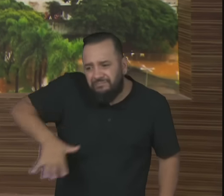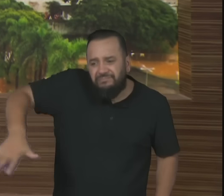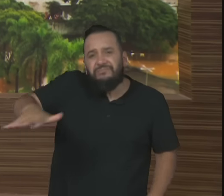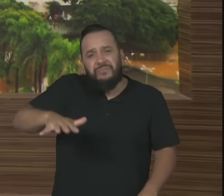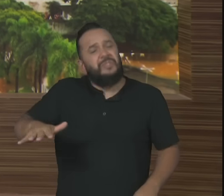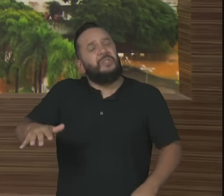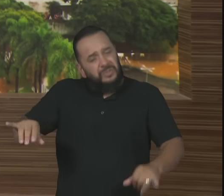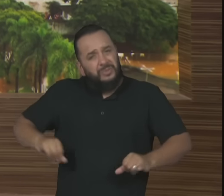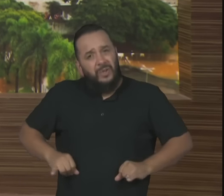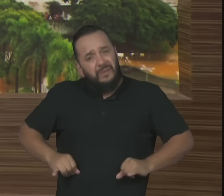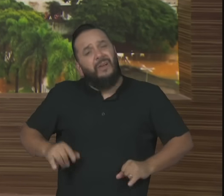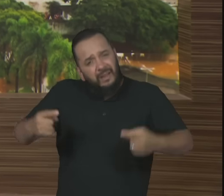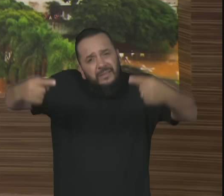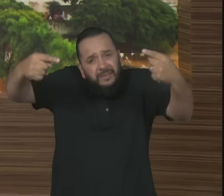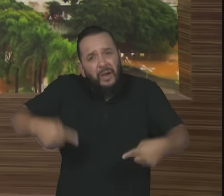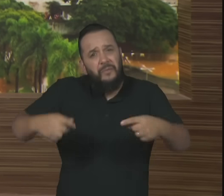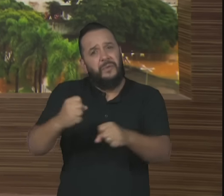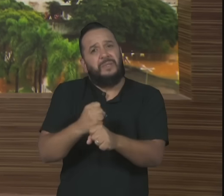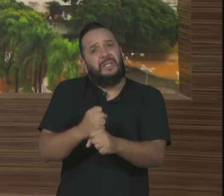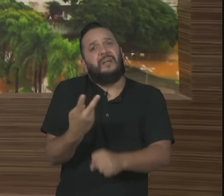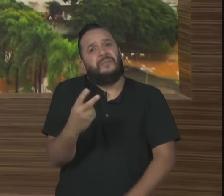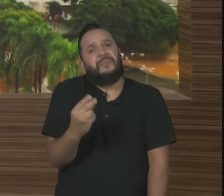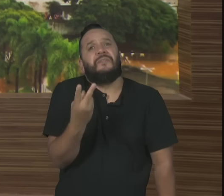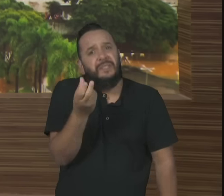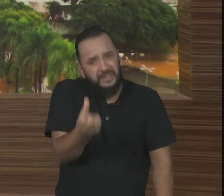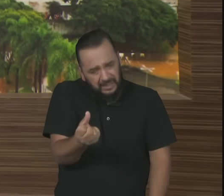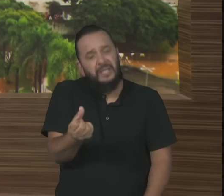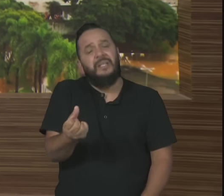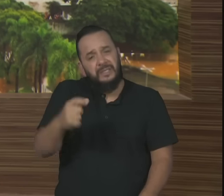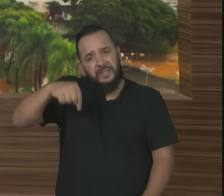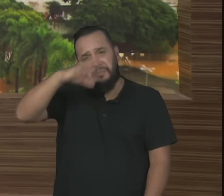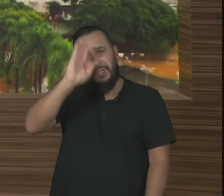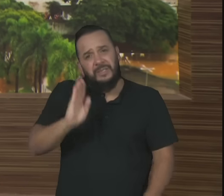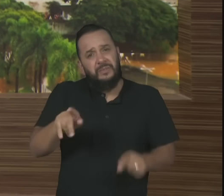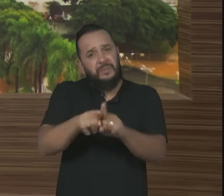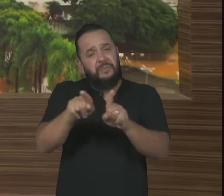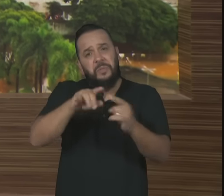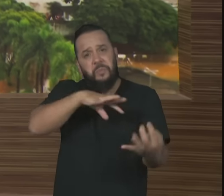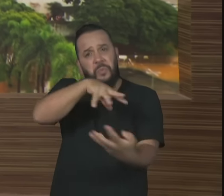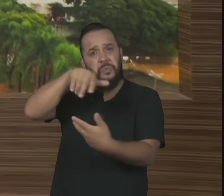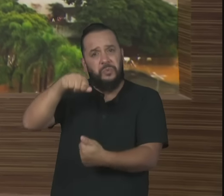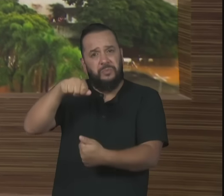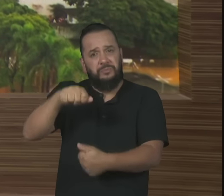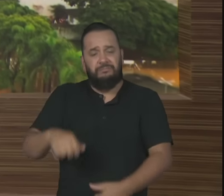devem aquecer os debates e ações em 2026 no Brasil e no mundo.